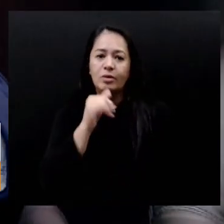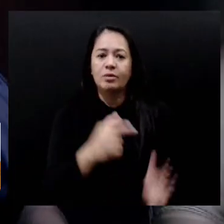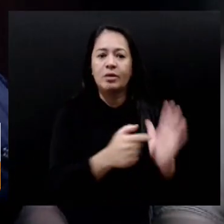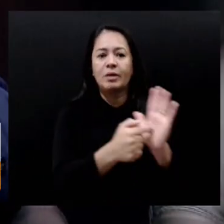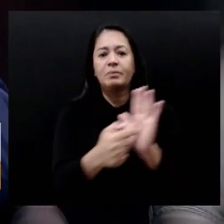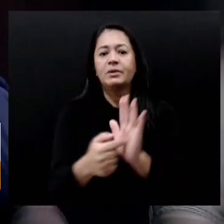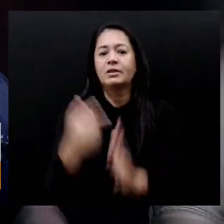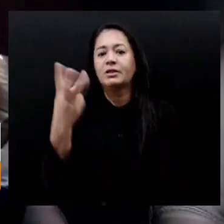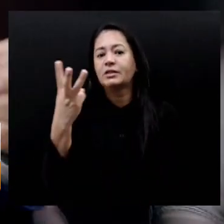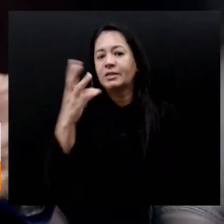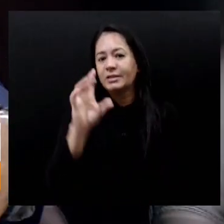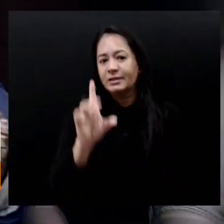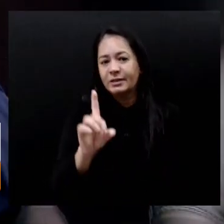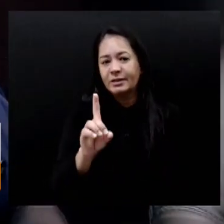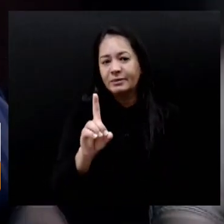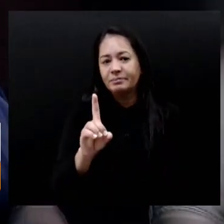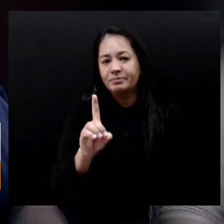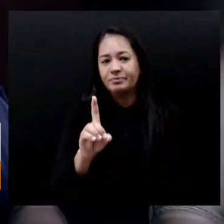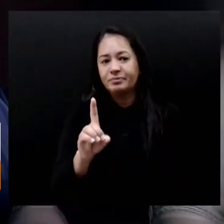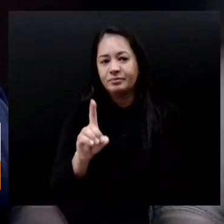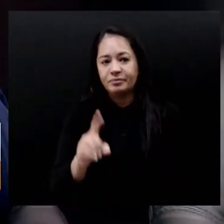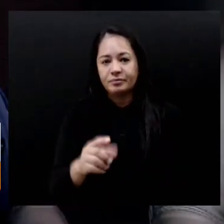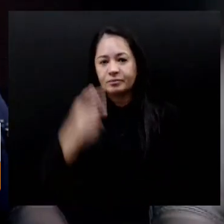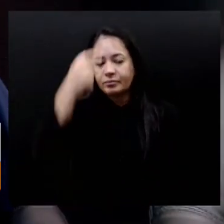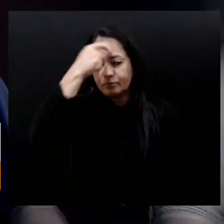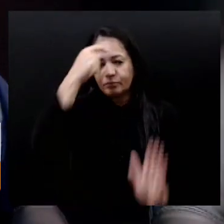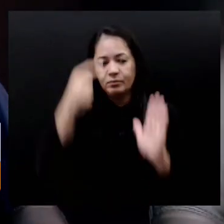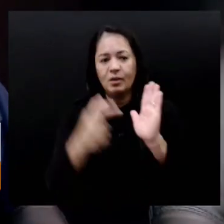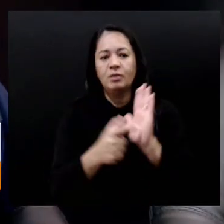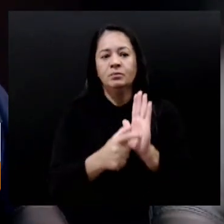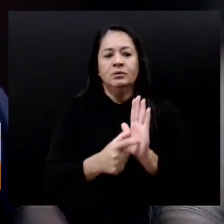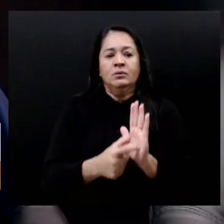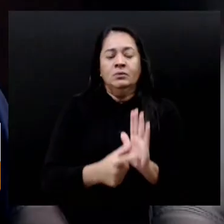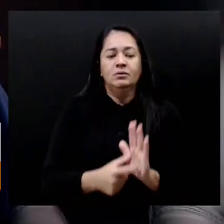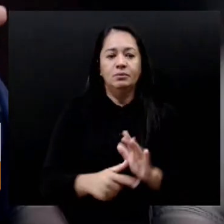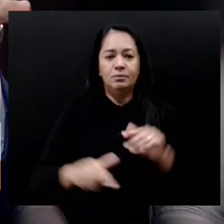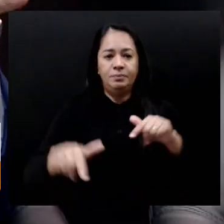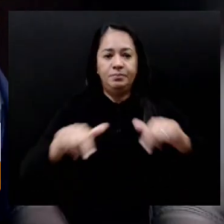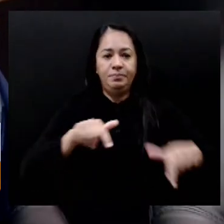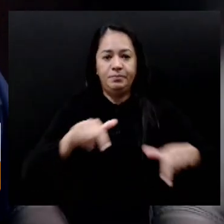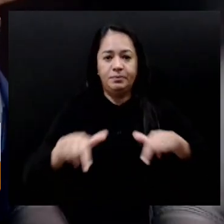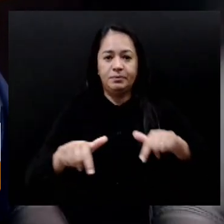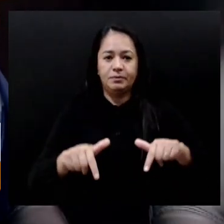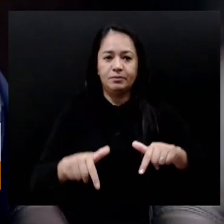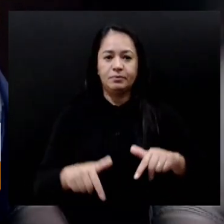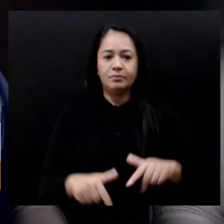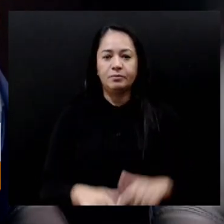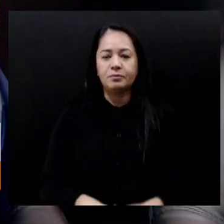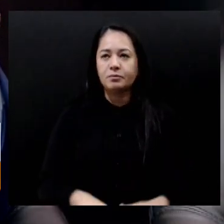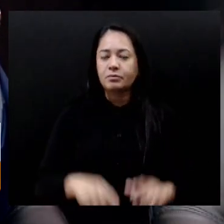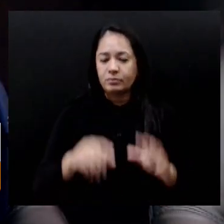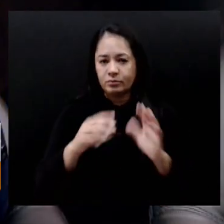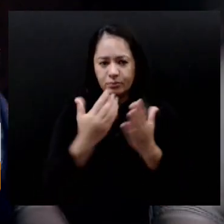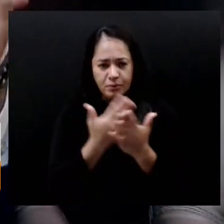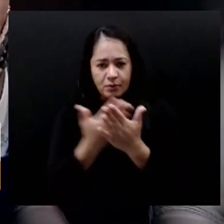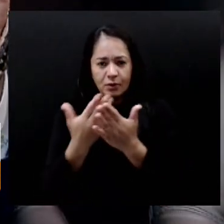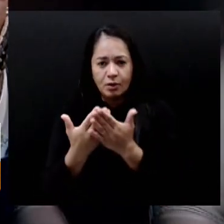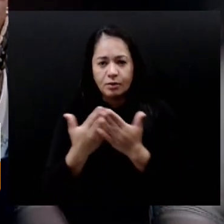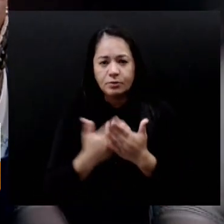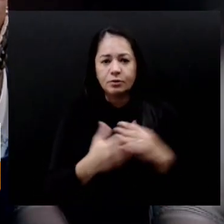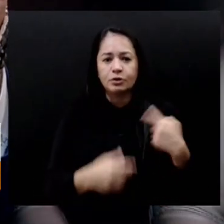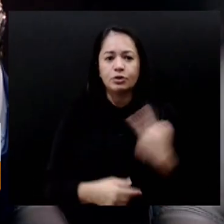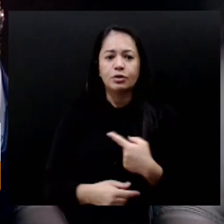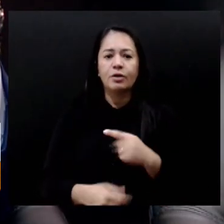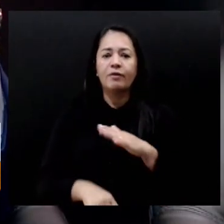faço pela inteligência artificial, por um trabalho com grafotécnicos, tudo, que a gente vai fazer toda a